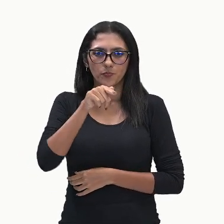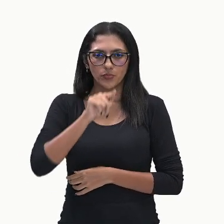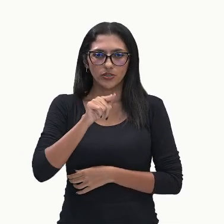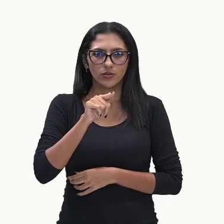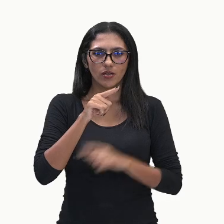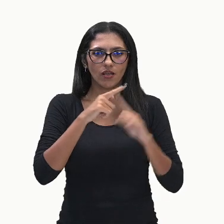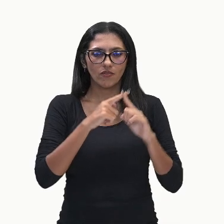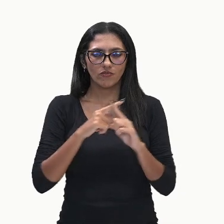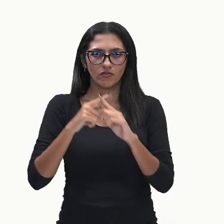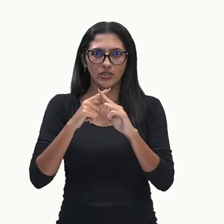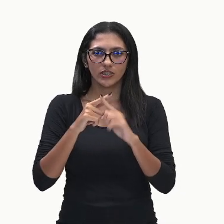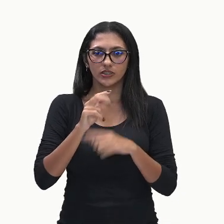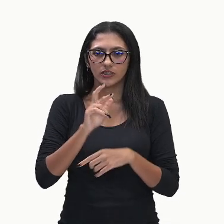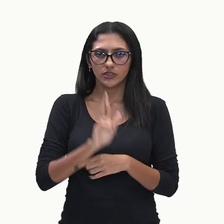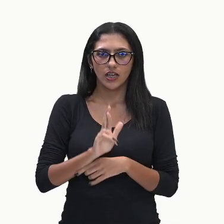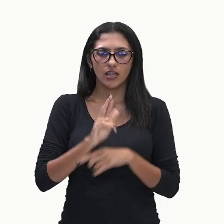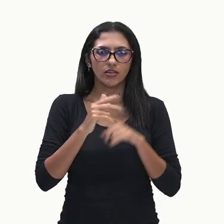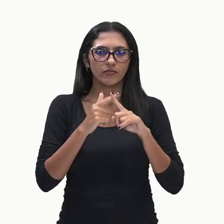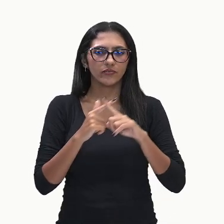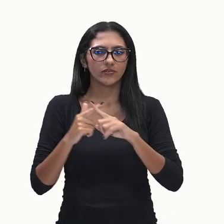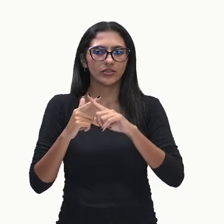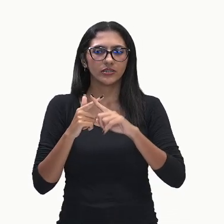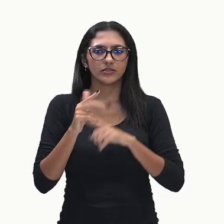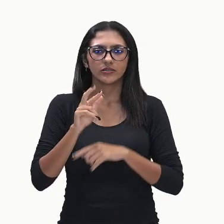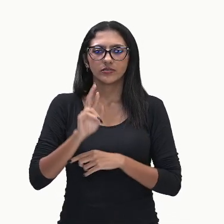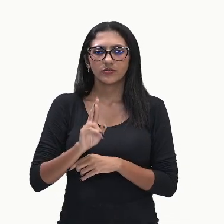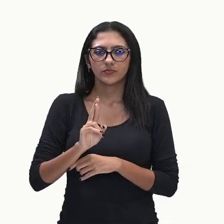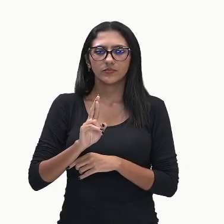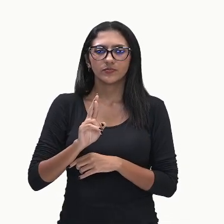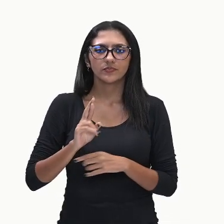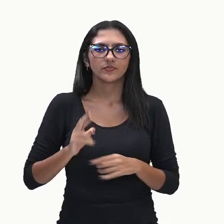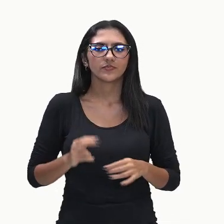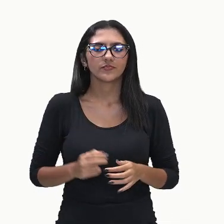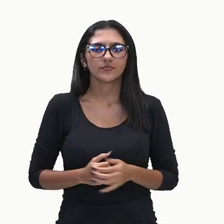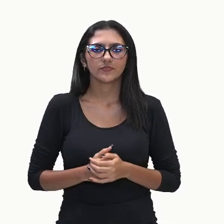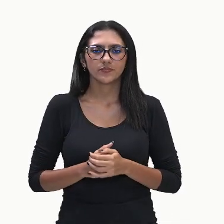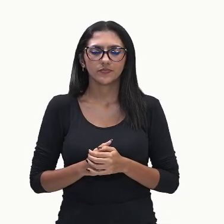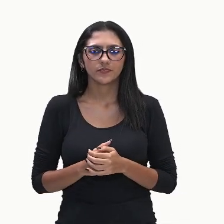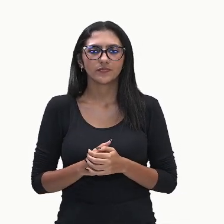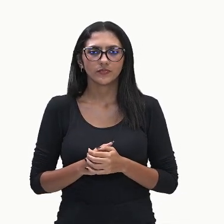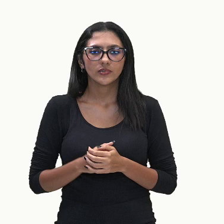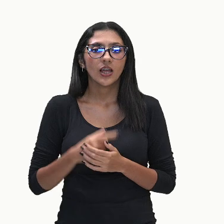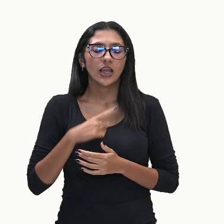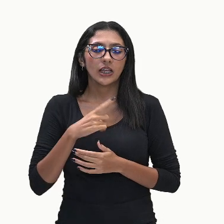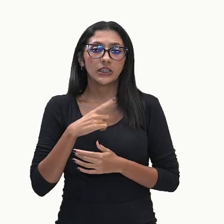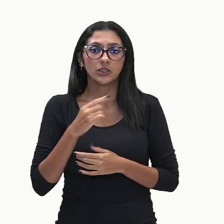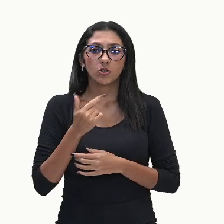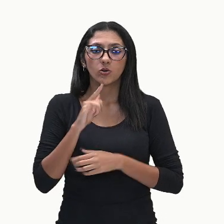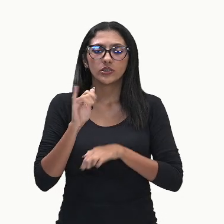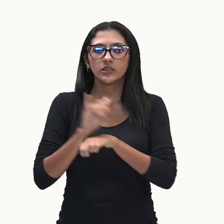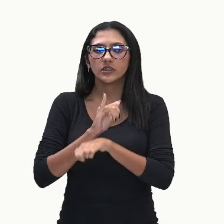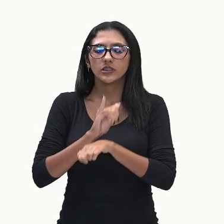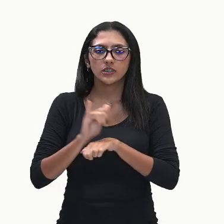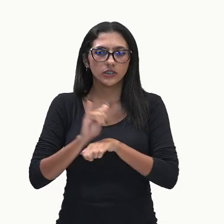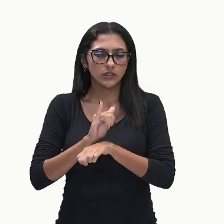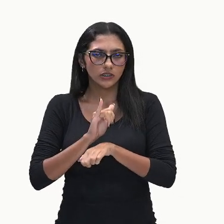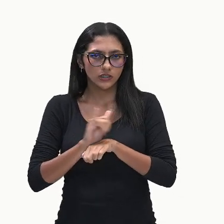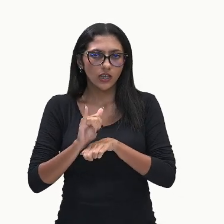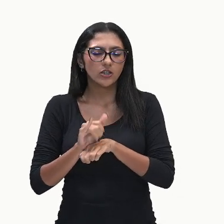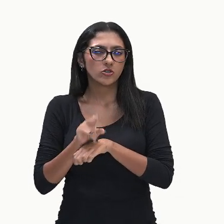raio, e aí a gente vai trabalhar com uma ferramenta chamada